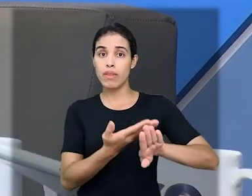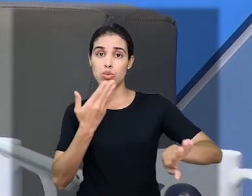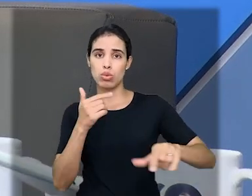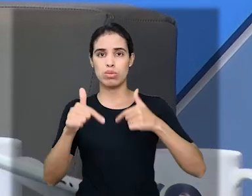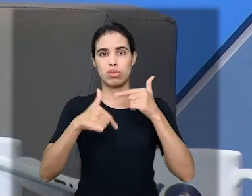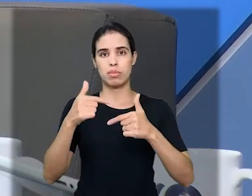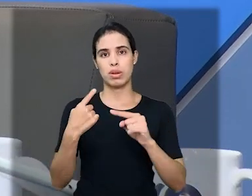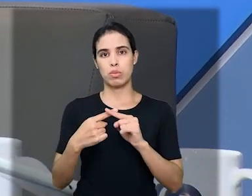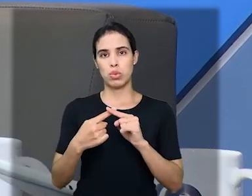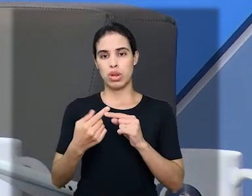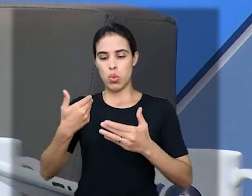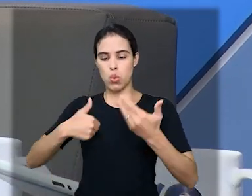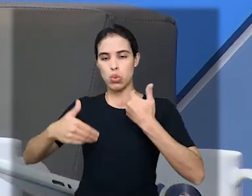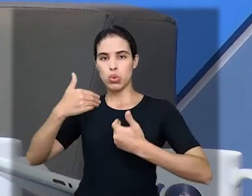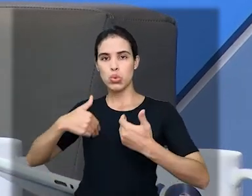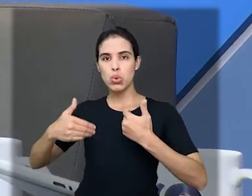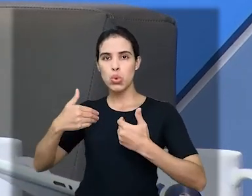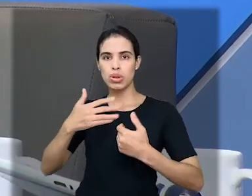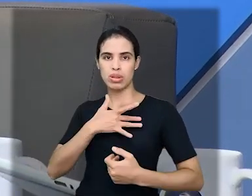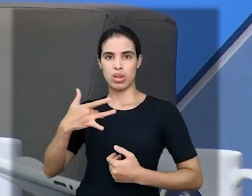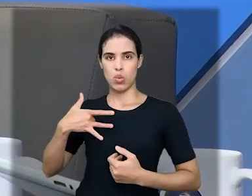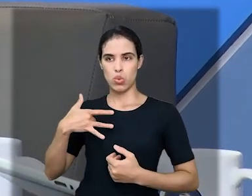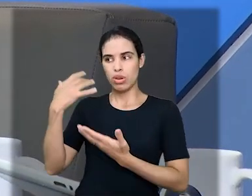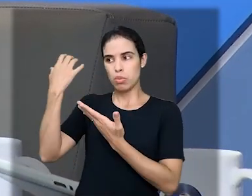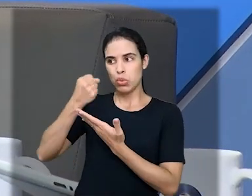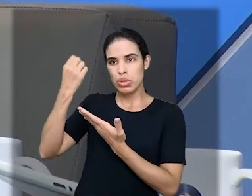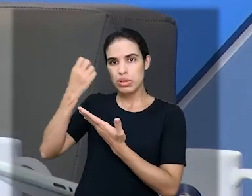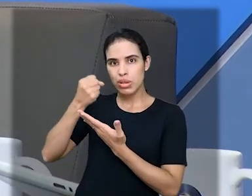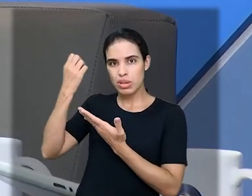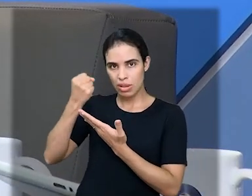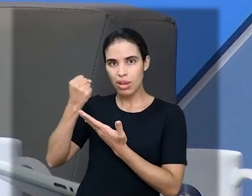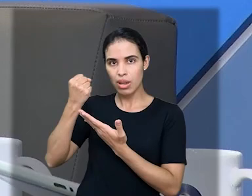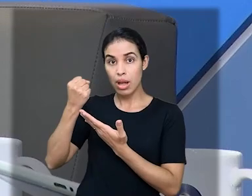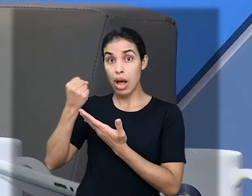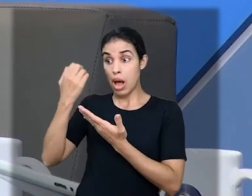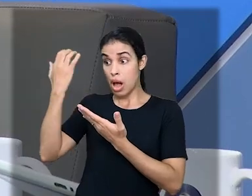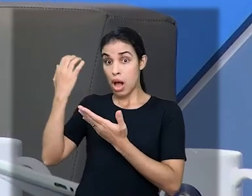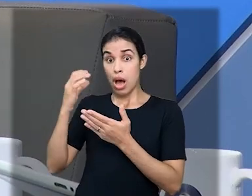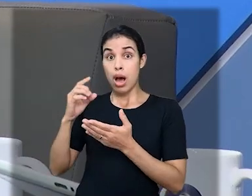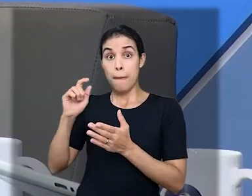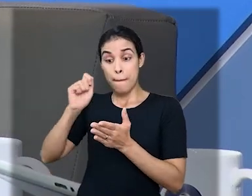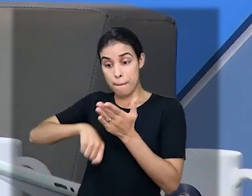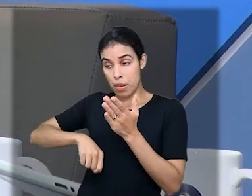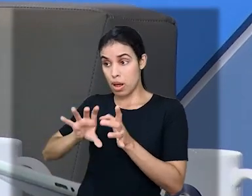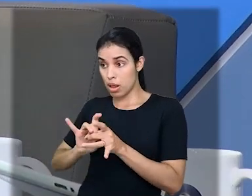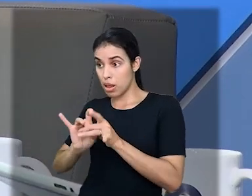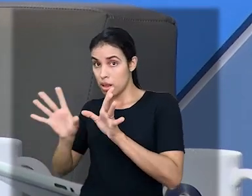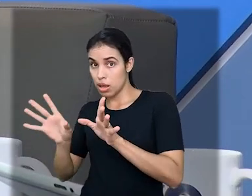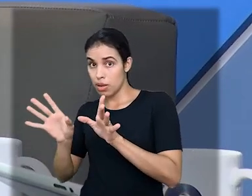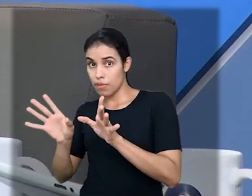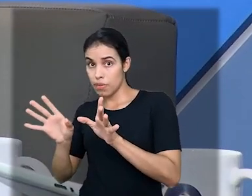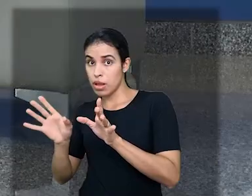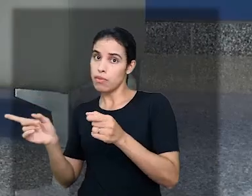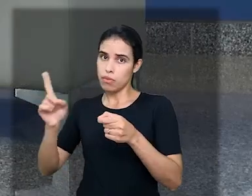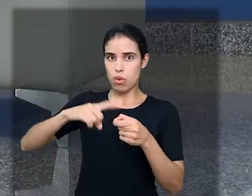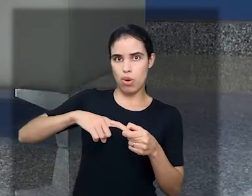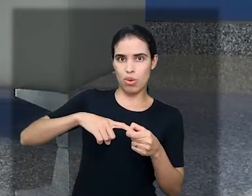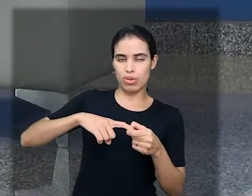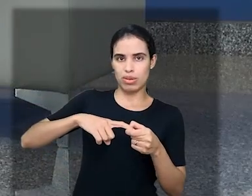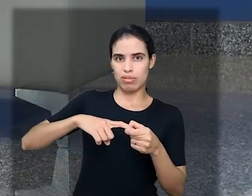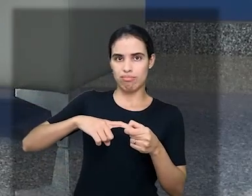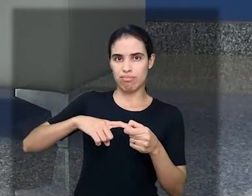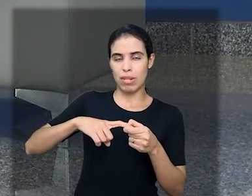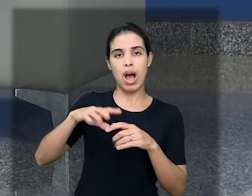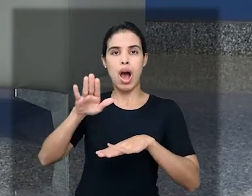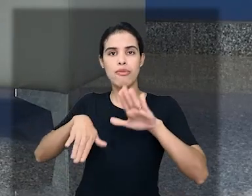porque, em regra, quando o empregado tem a alta previdenciária, ele tem que retornar ao trabalho ou justificar a sua ausência. E aí, às